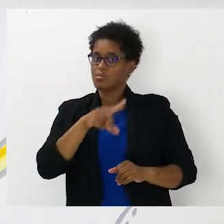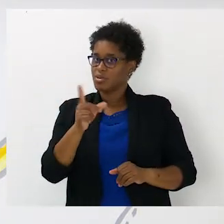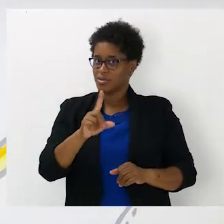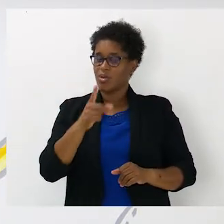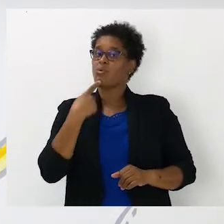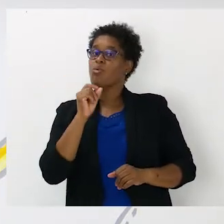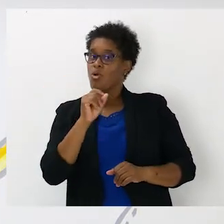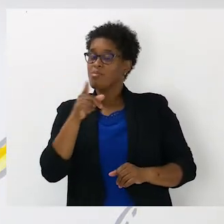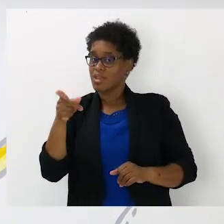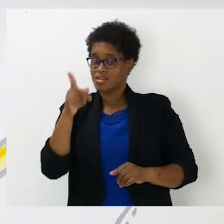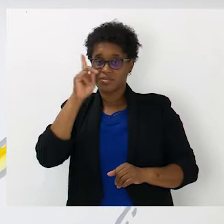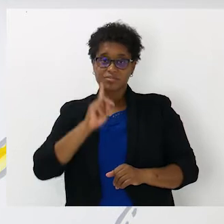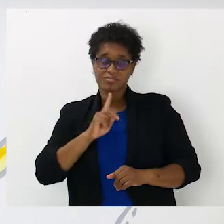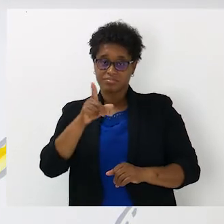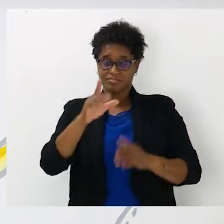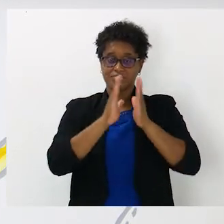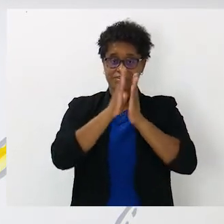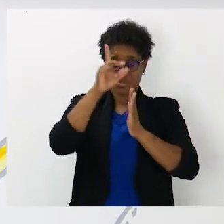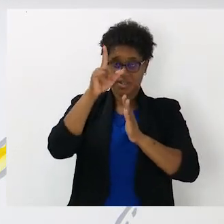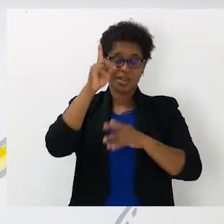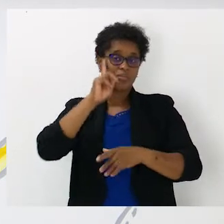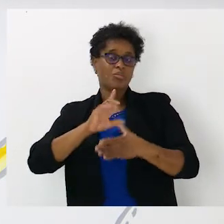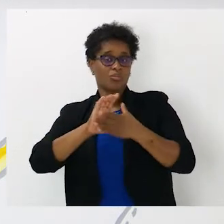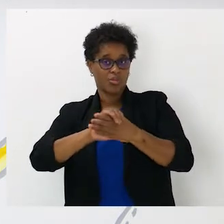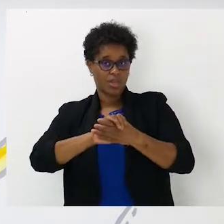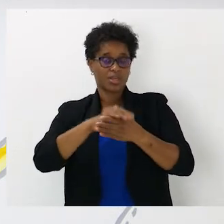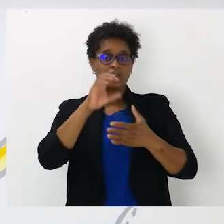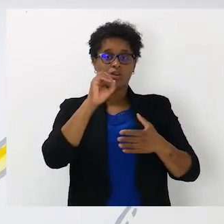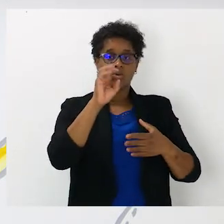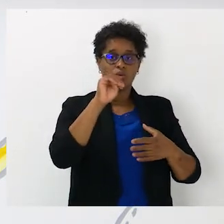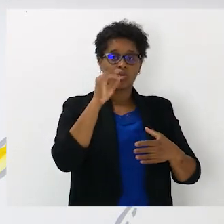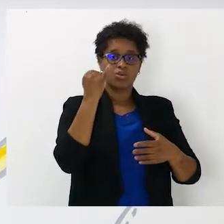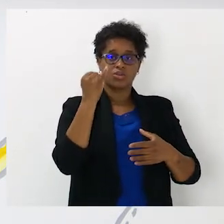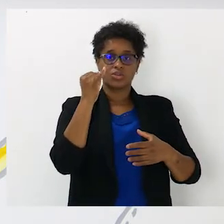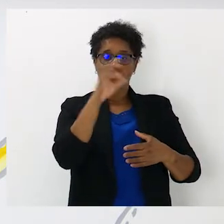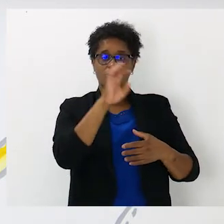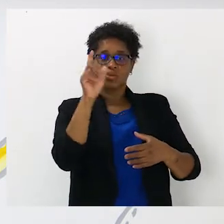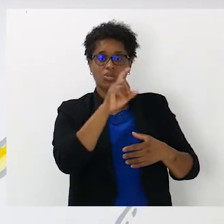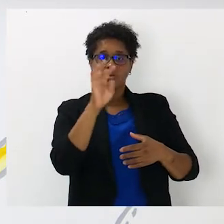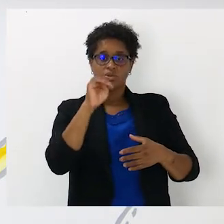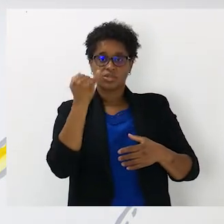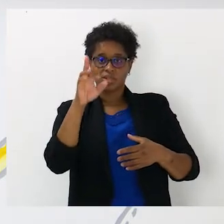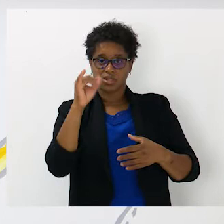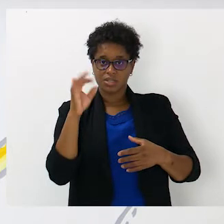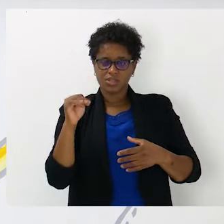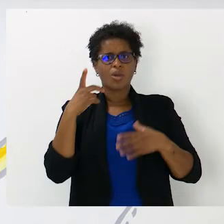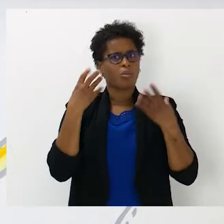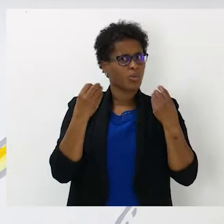dessa deusa, Ísis, mulher de Osíris. Muito venerada no